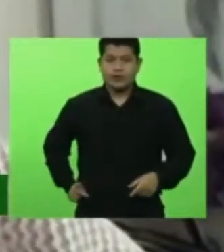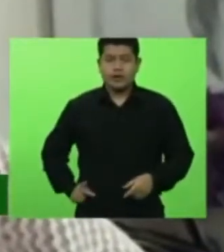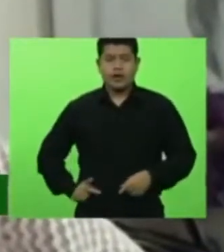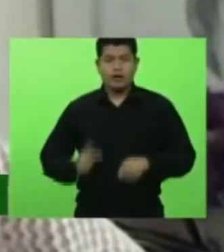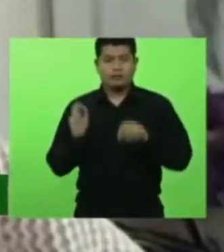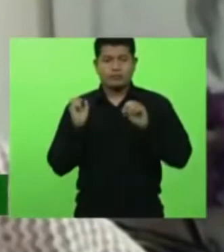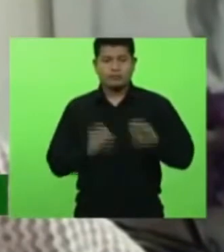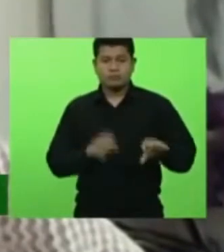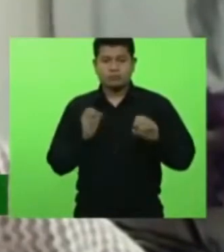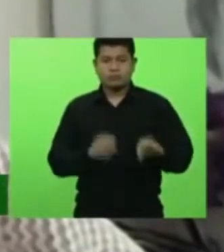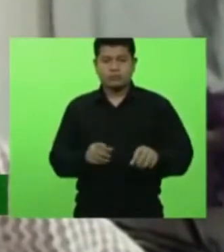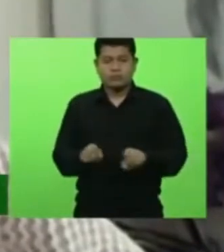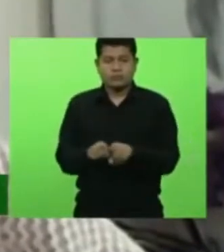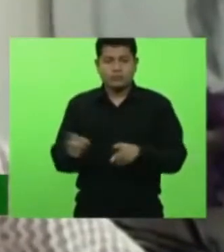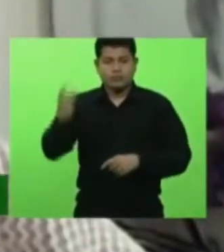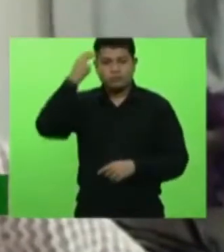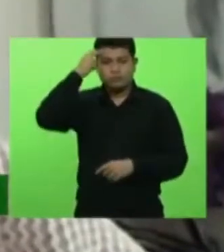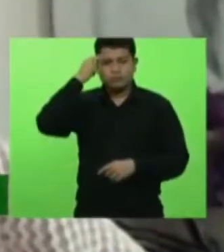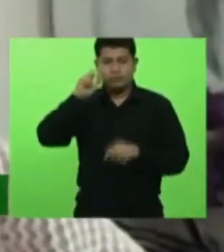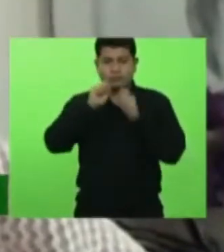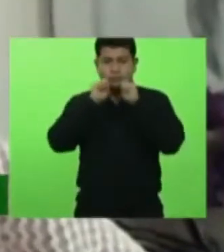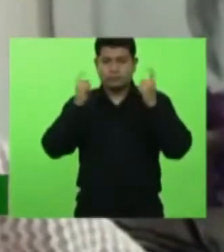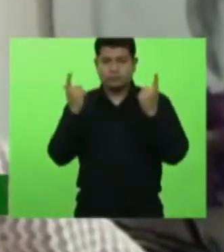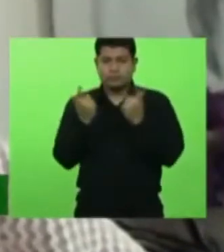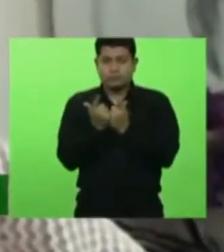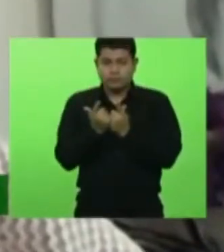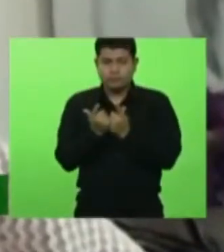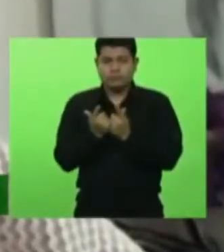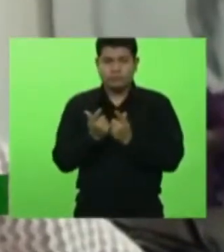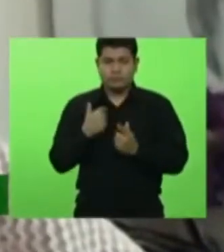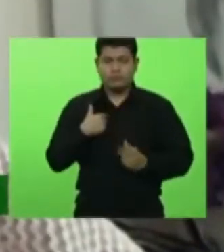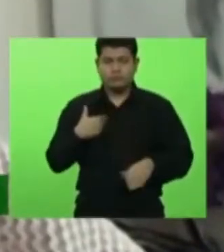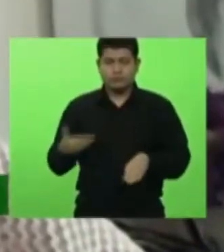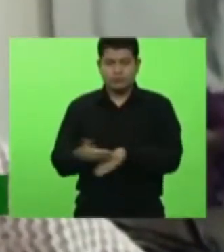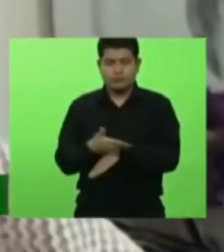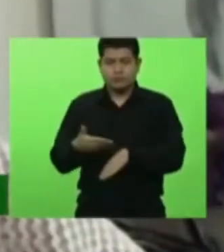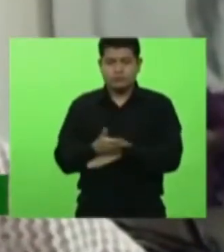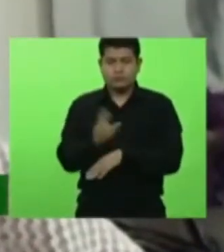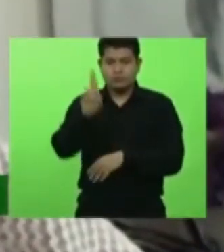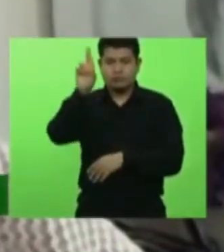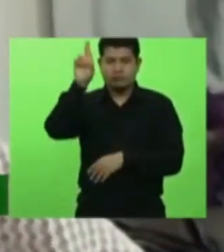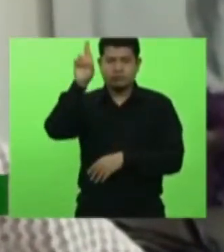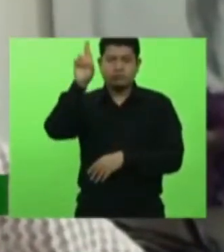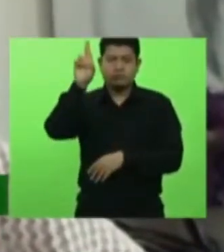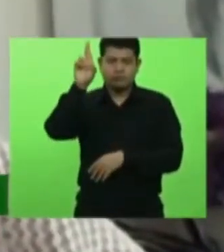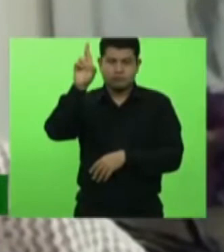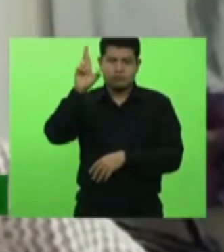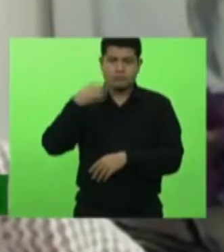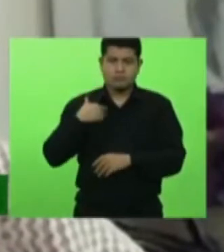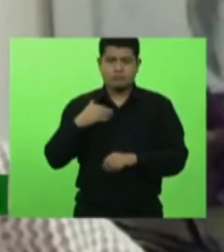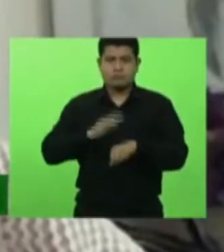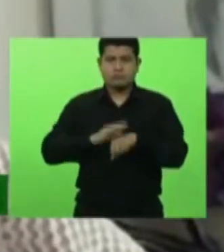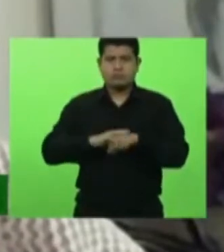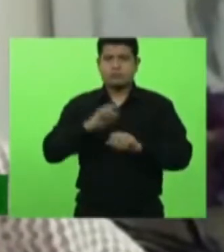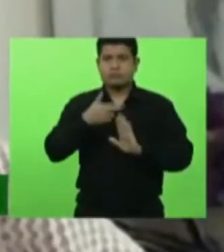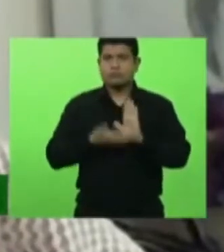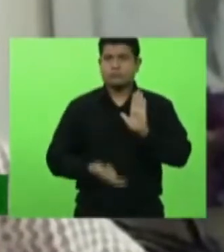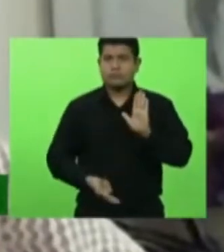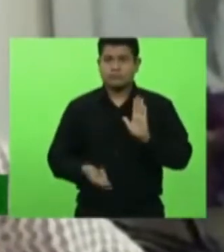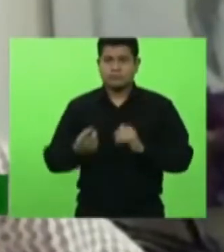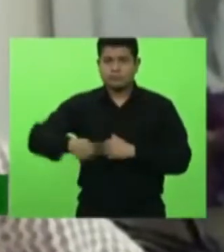Cultura da Assembleia Legislativa e integrante da comissão responsável pelo relatório, nós